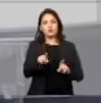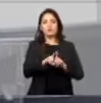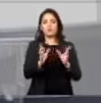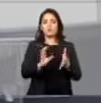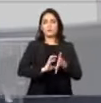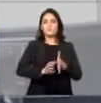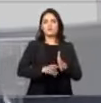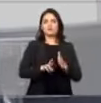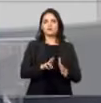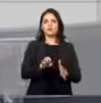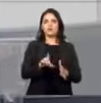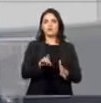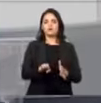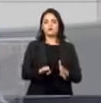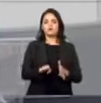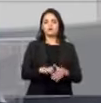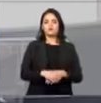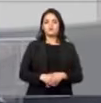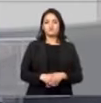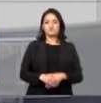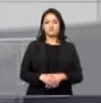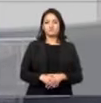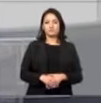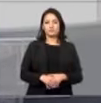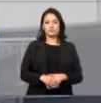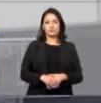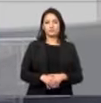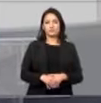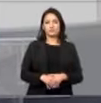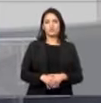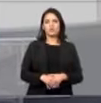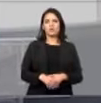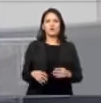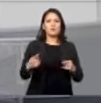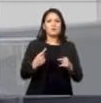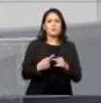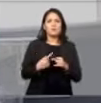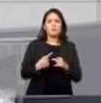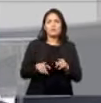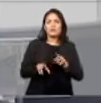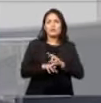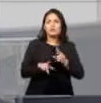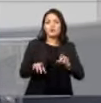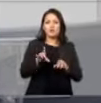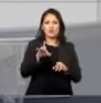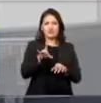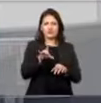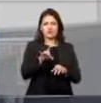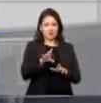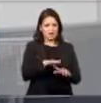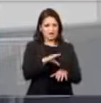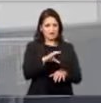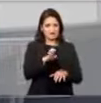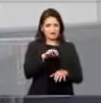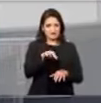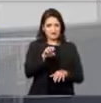Rede, por considerar não apenas um ato de censura, como um